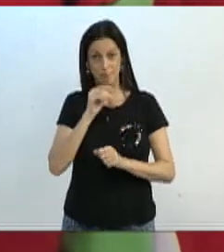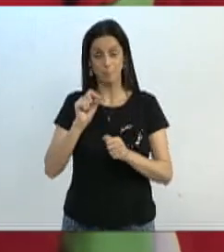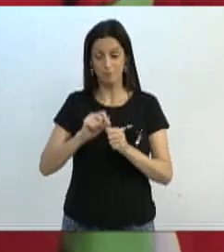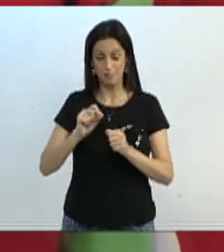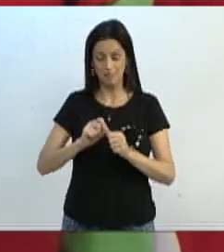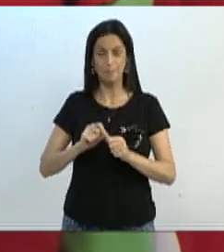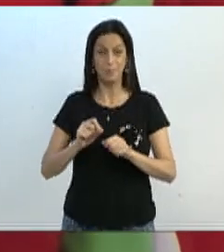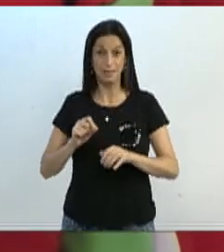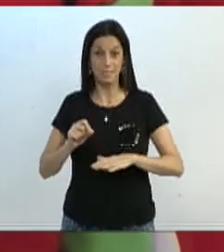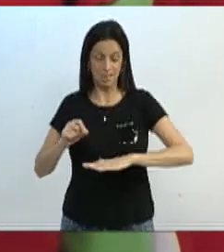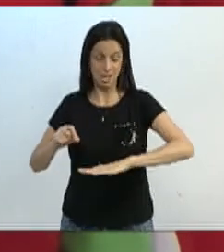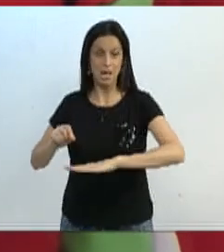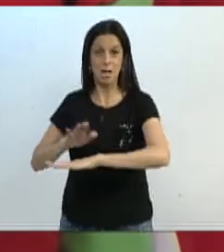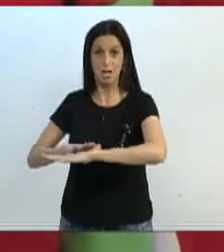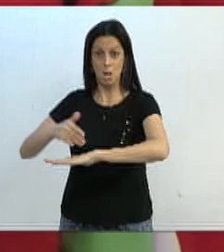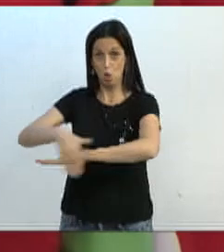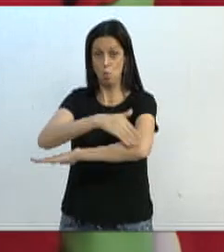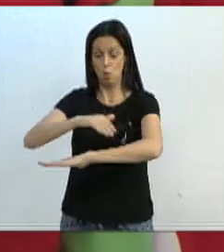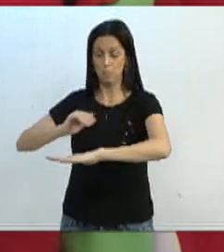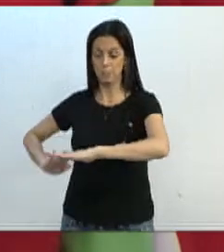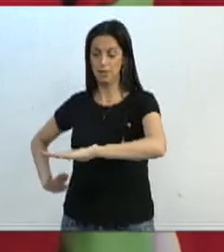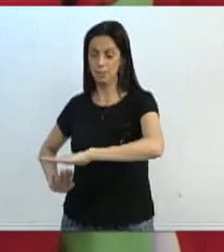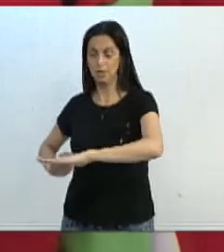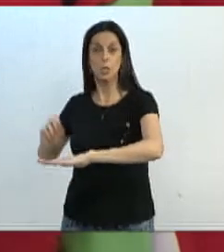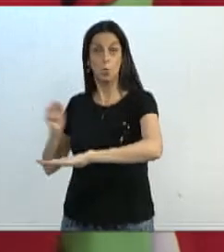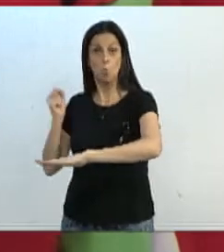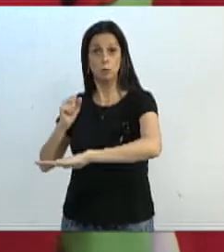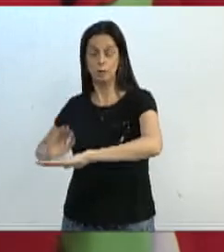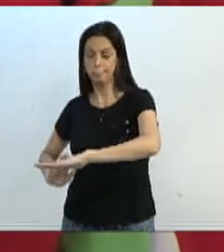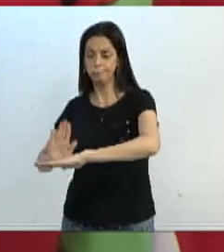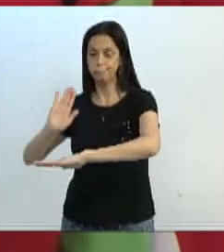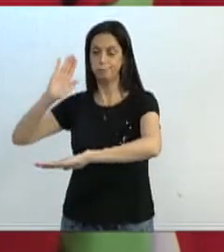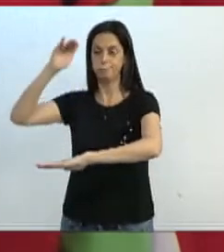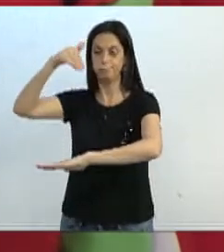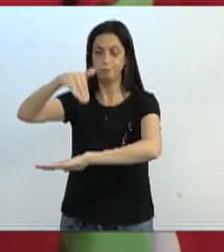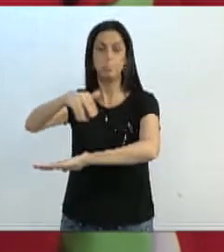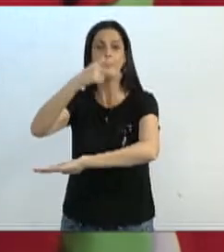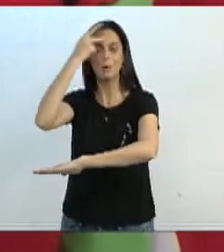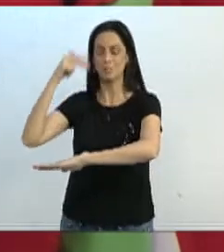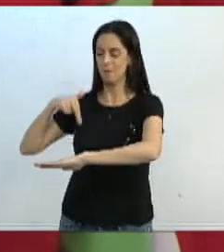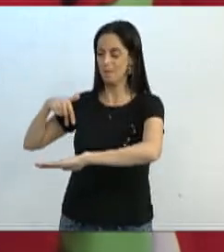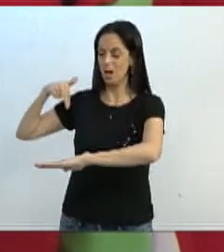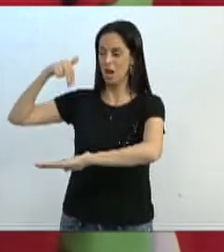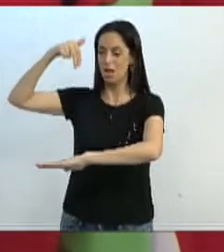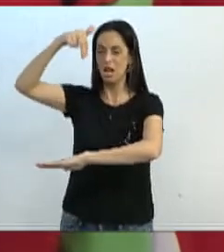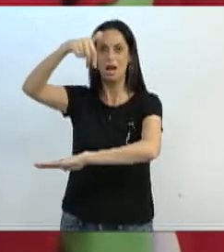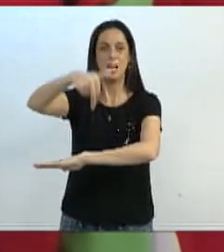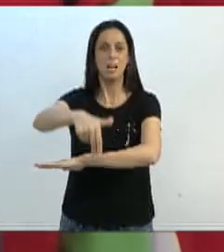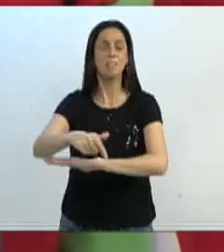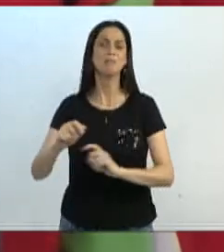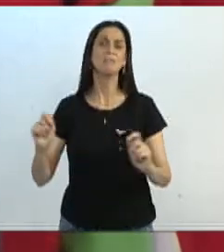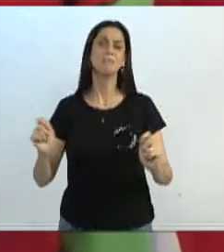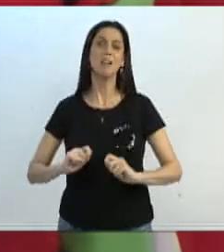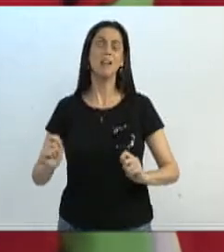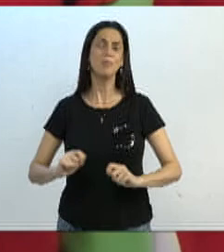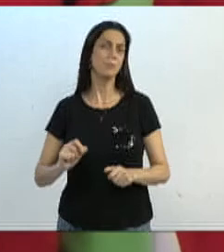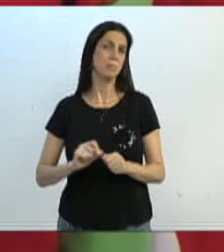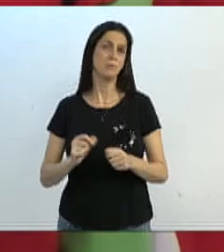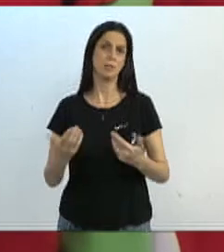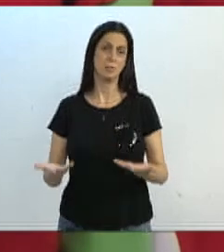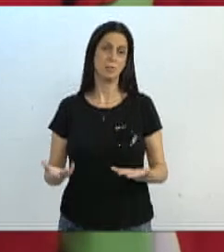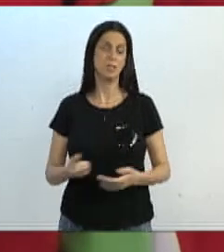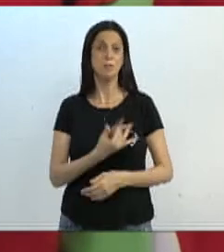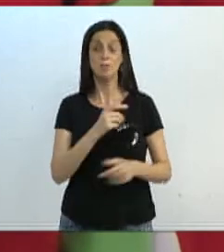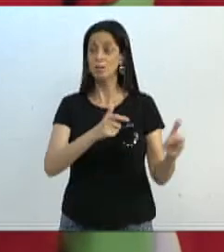tenhamos elevados na cidade de Blumenau. Líder do governo, faço mais um pedido aqui. Nós temos as demandas em vários